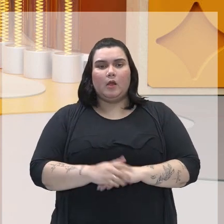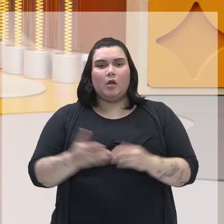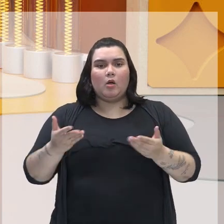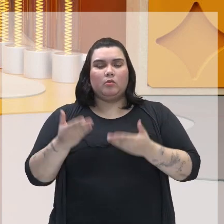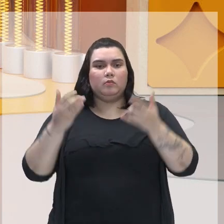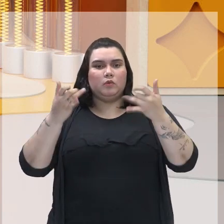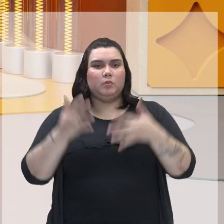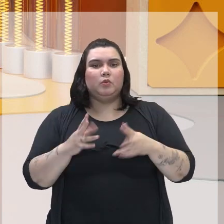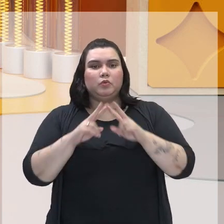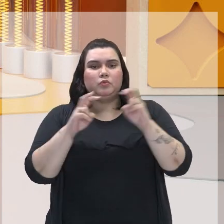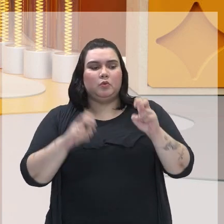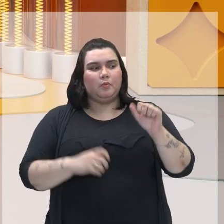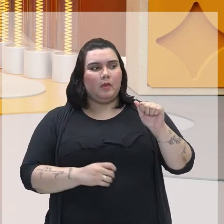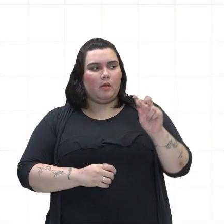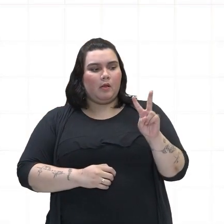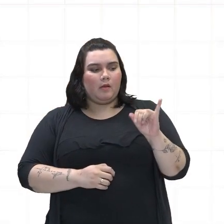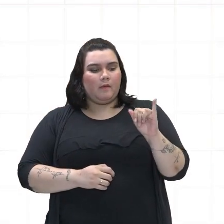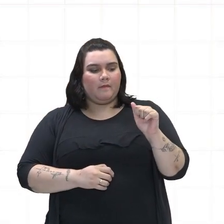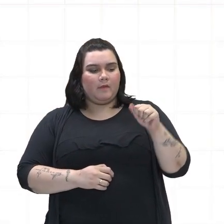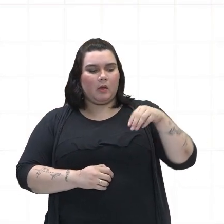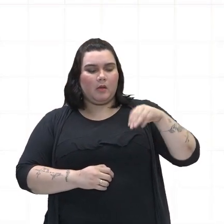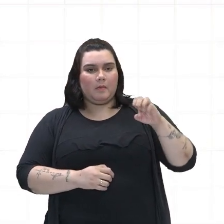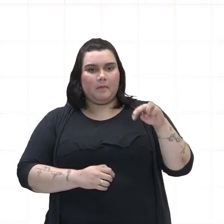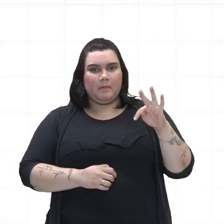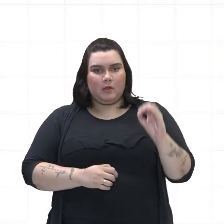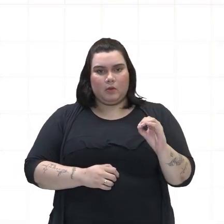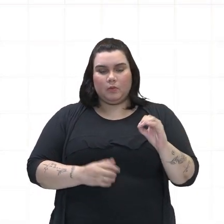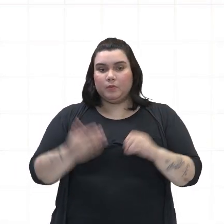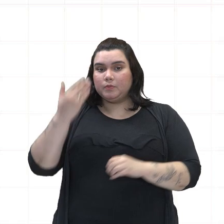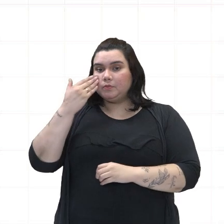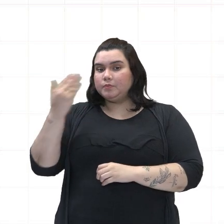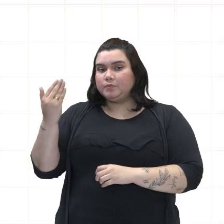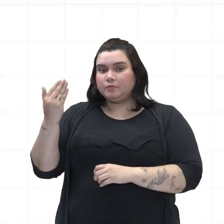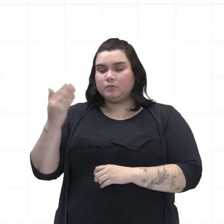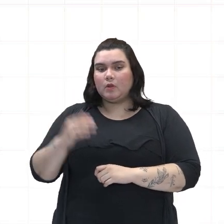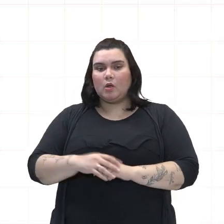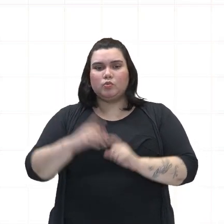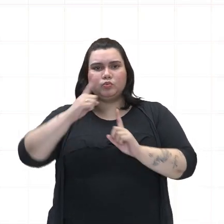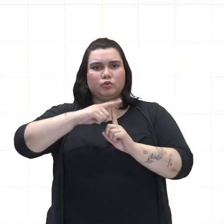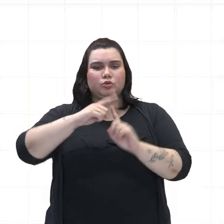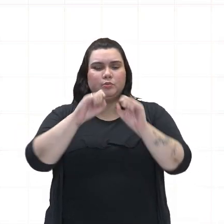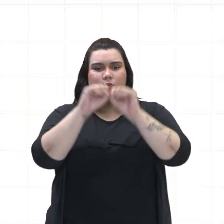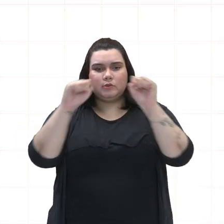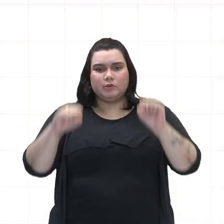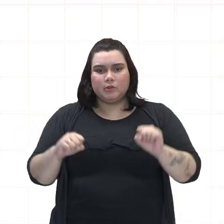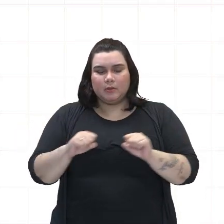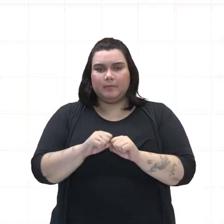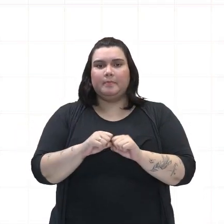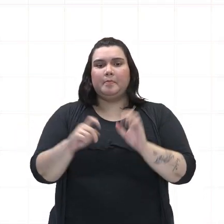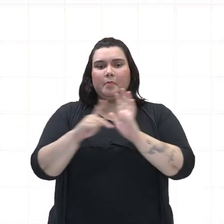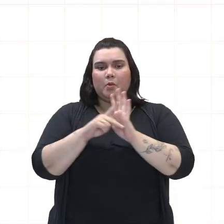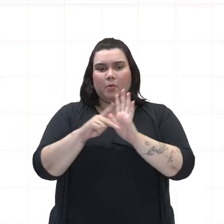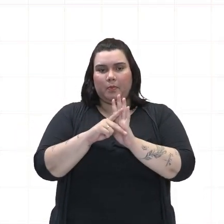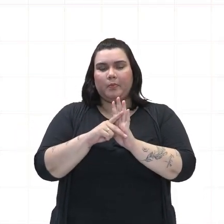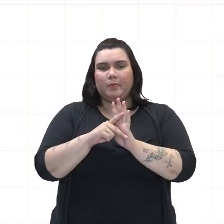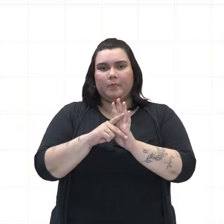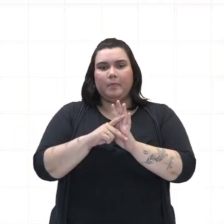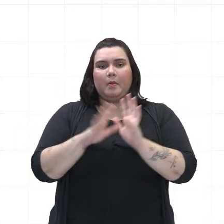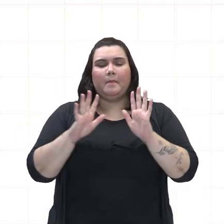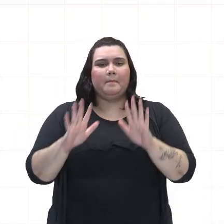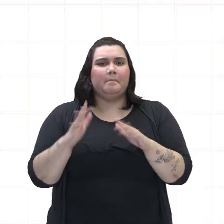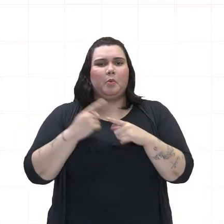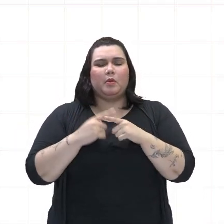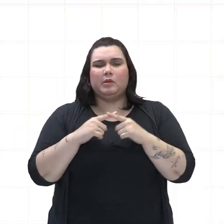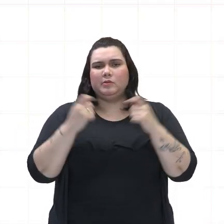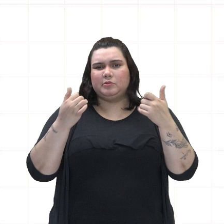ter uma ideia de como ele funcionava, que também é chamado de um sistema perpétuo de aprisionamento do seringueiro. Por quê?